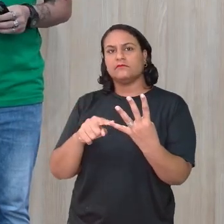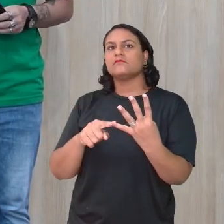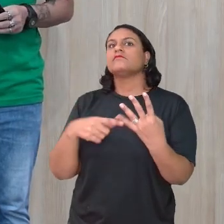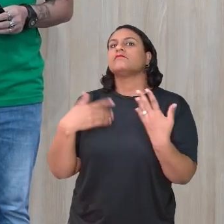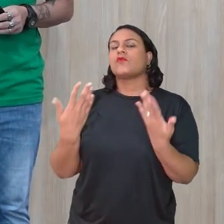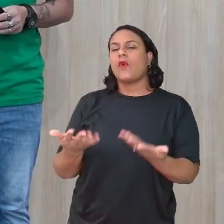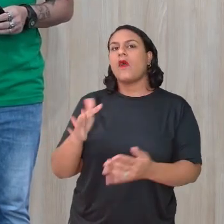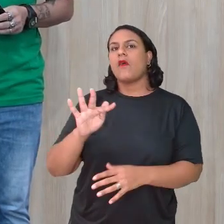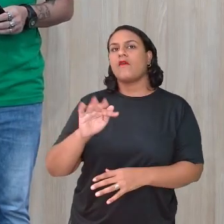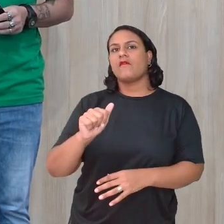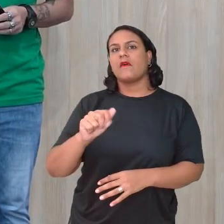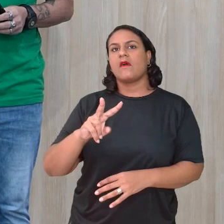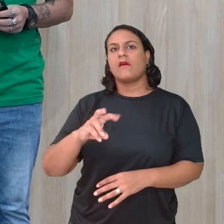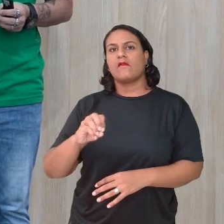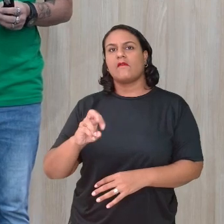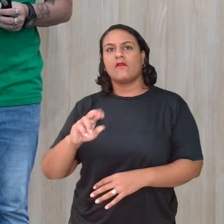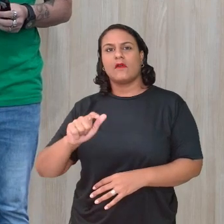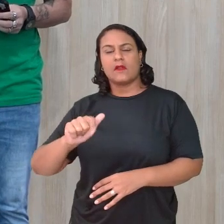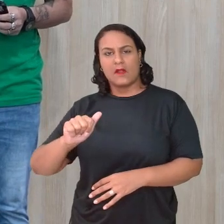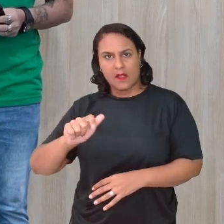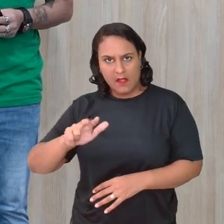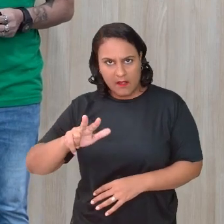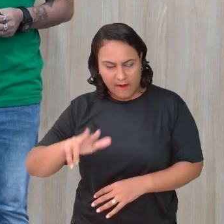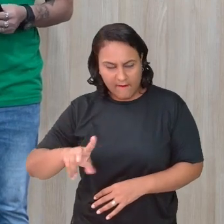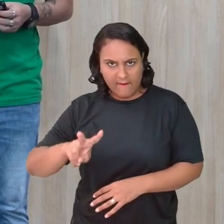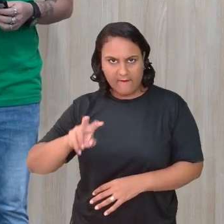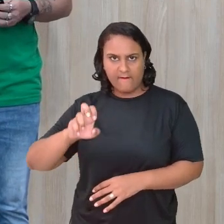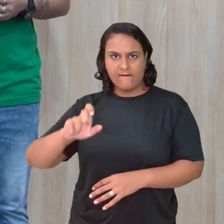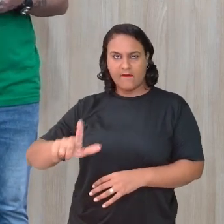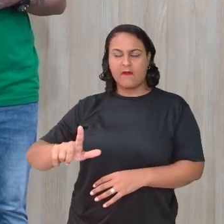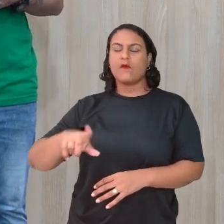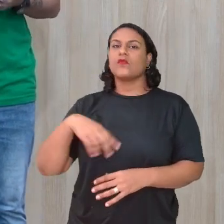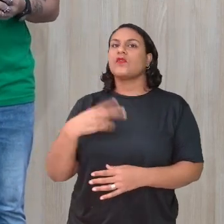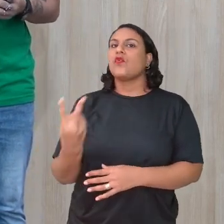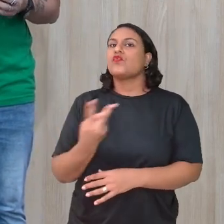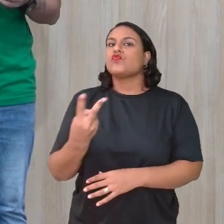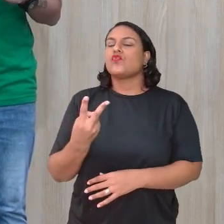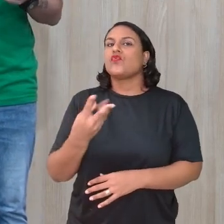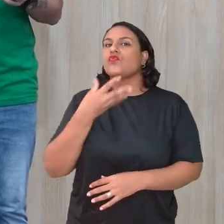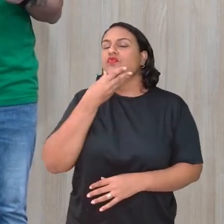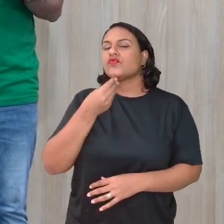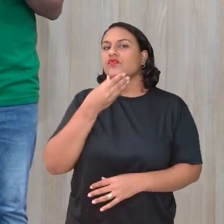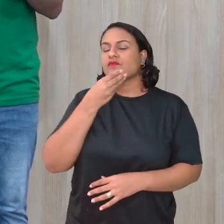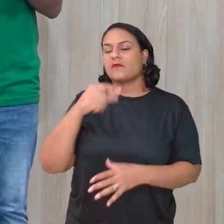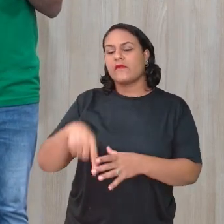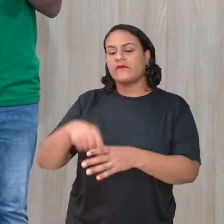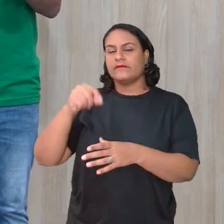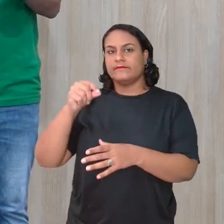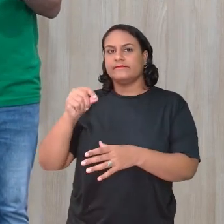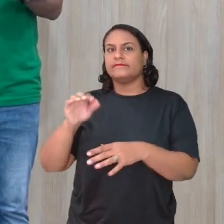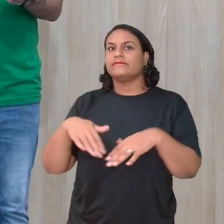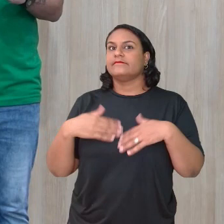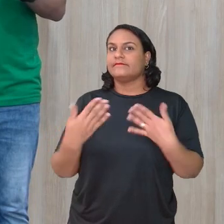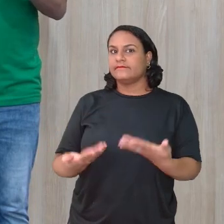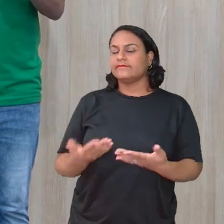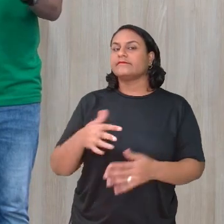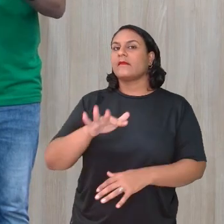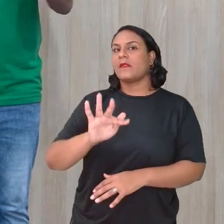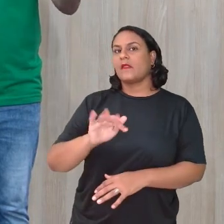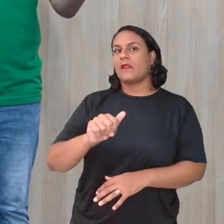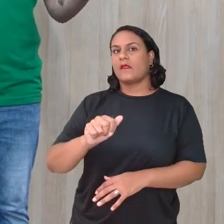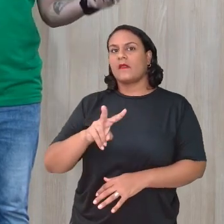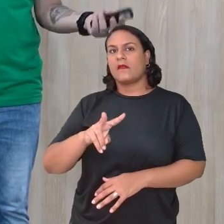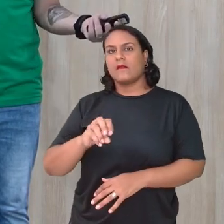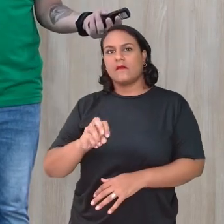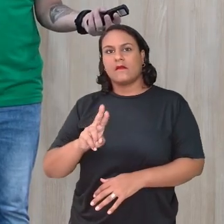favoráveis? Aqueles 2 rapazes serem os escolhidos. Então percebe sempre que os casos favoráveis estão dentro